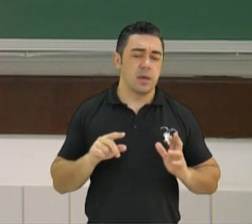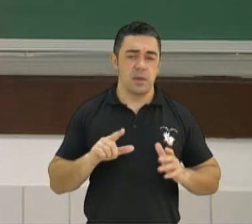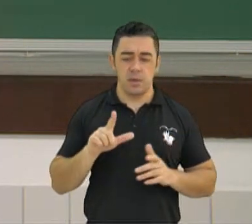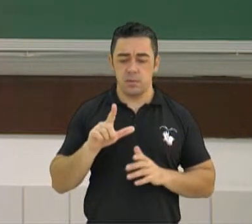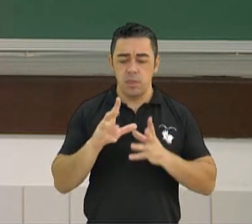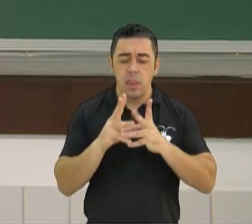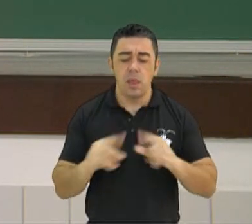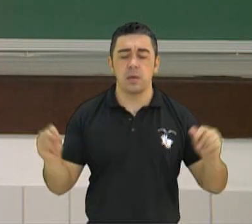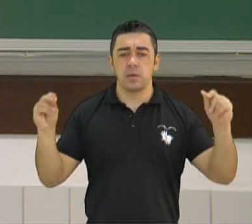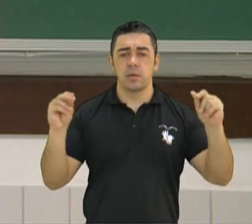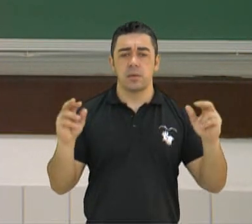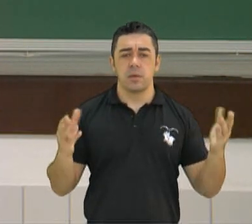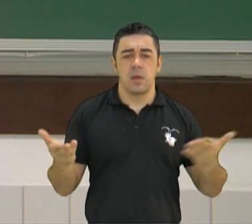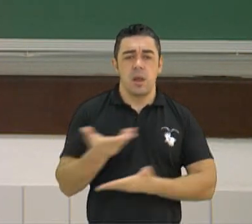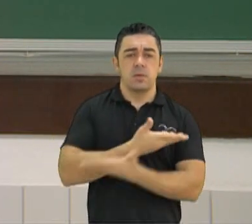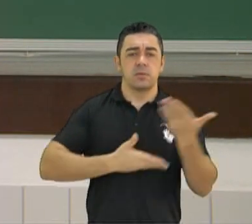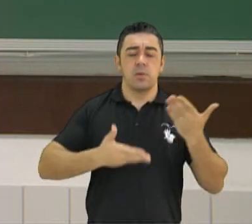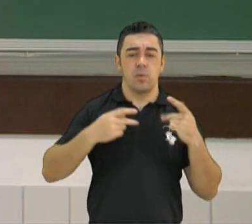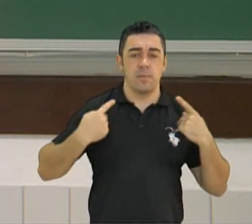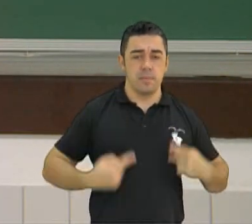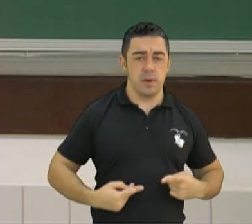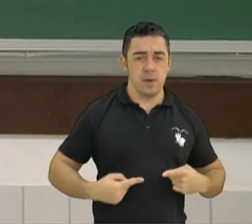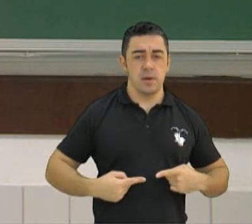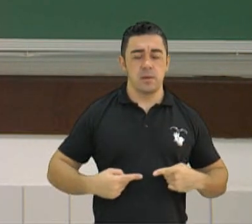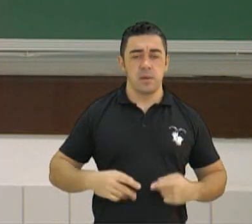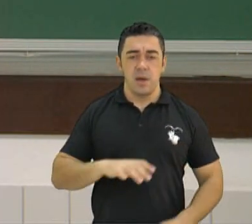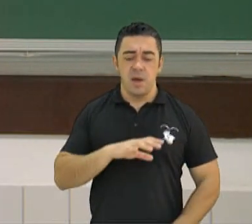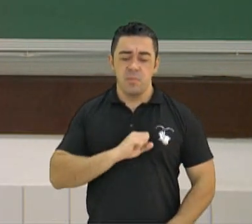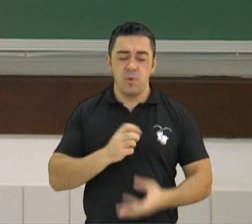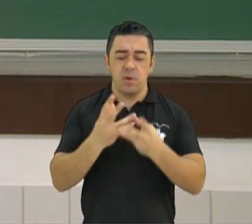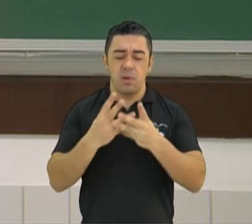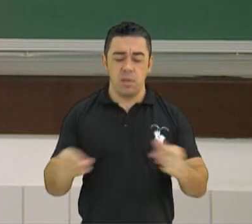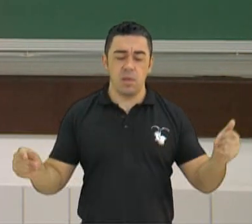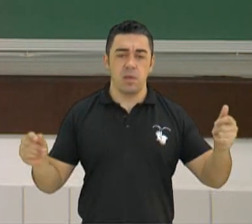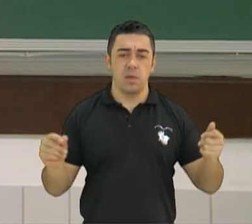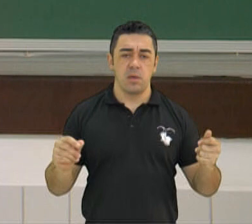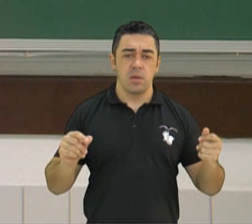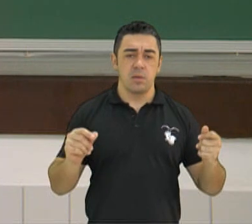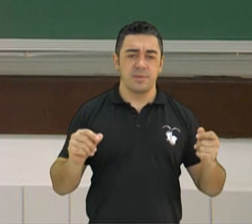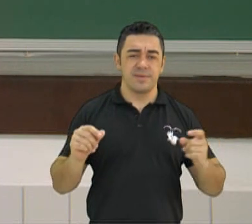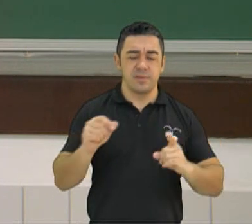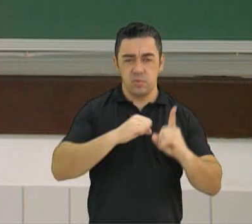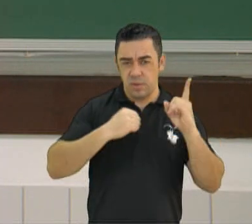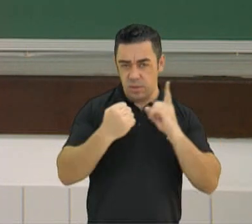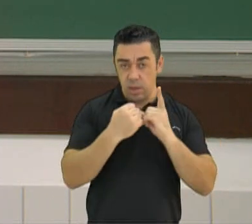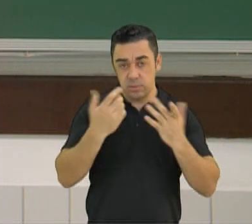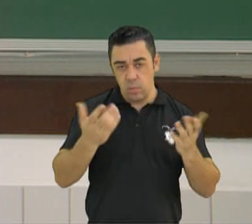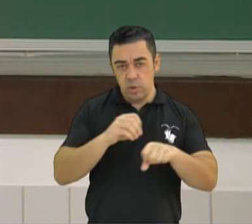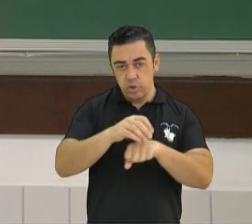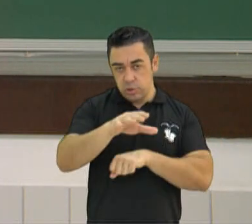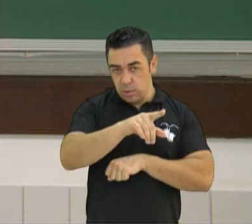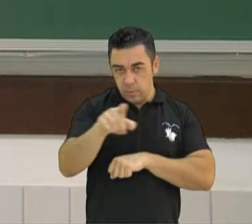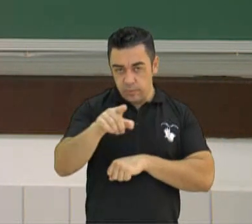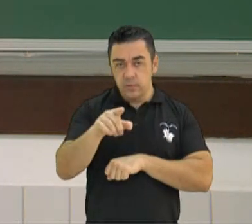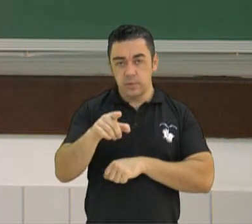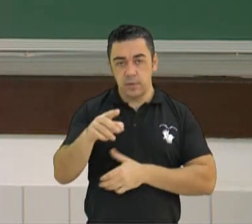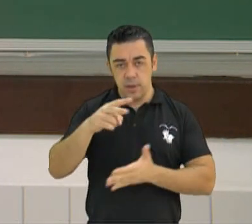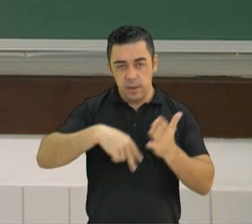relações humanas, relações sociais, liquidez do amor, liquidez da sociedade. Então, fica como indicação de leitura para